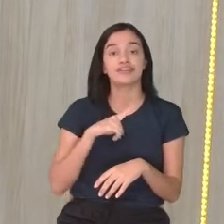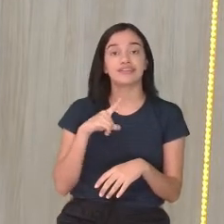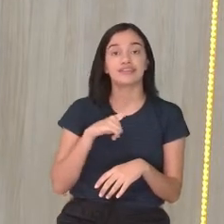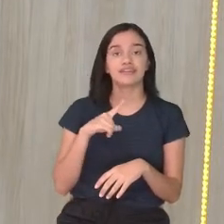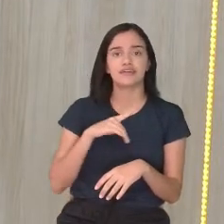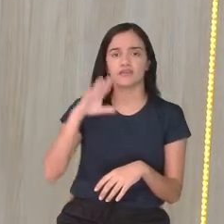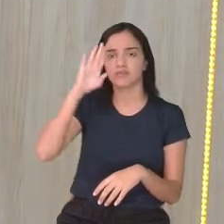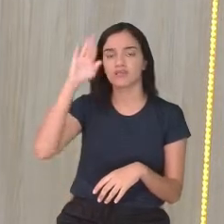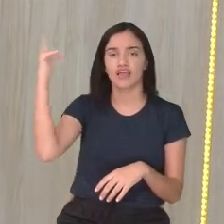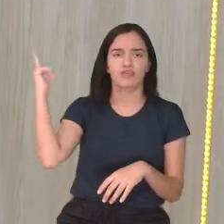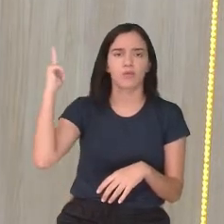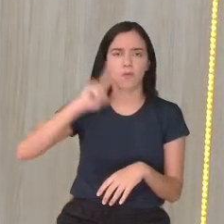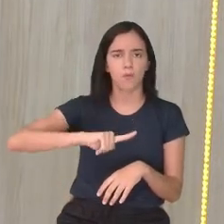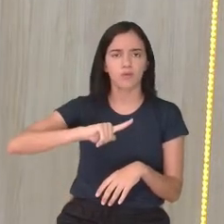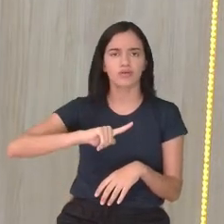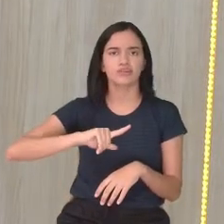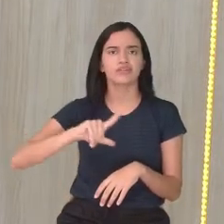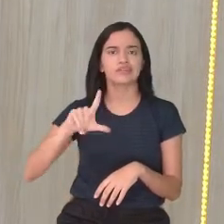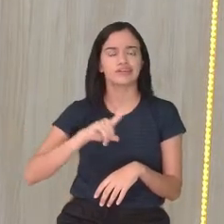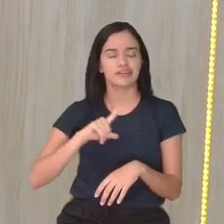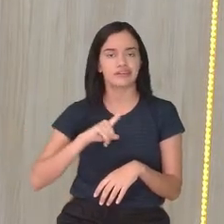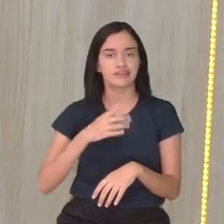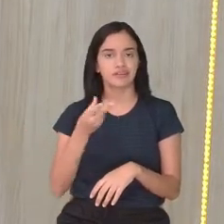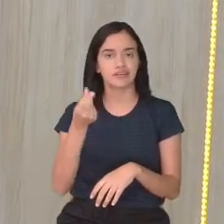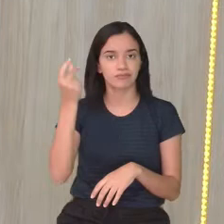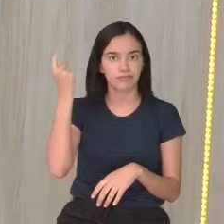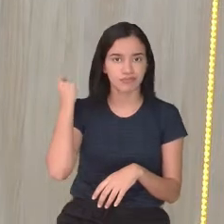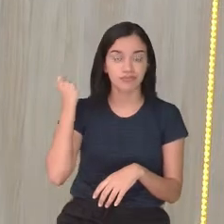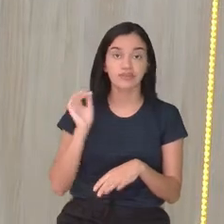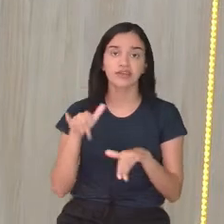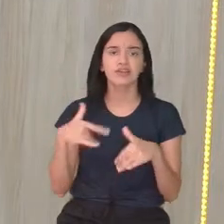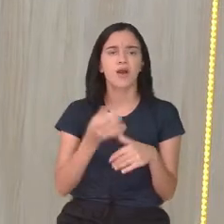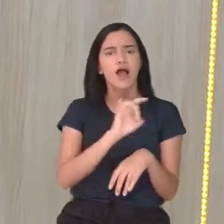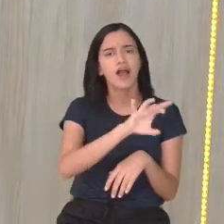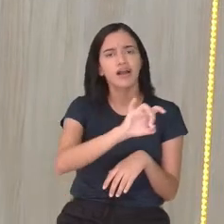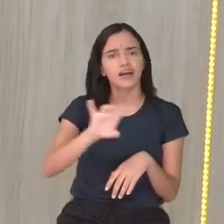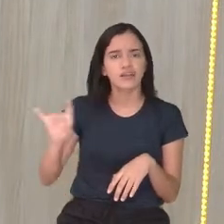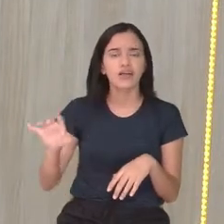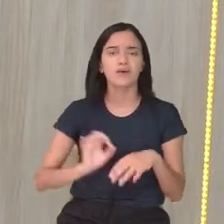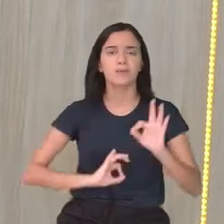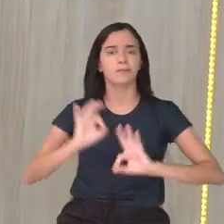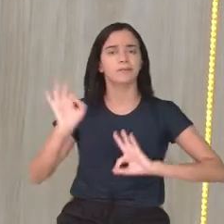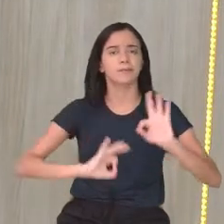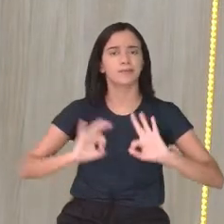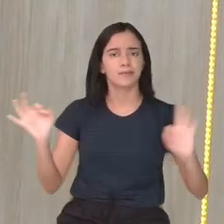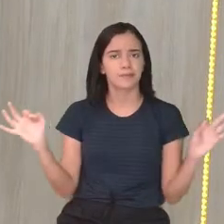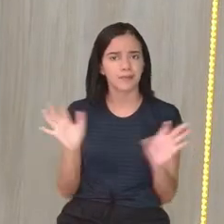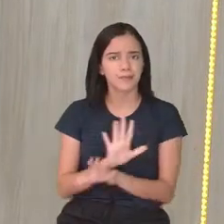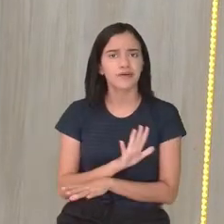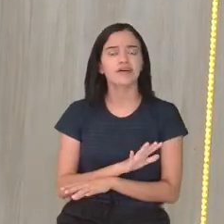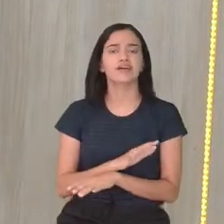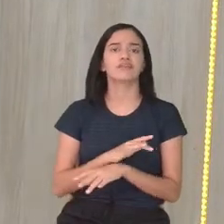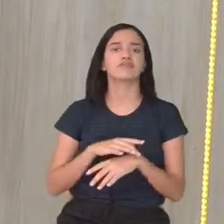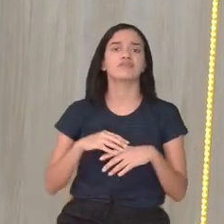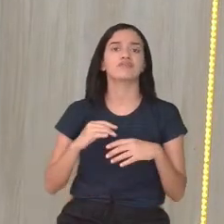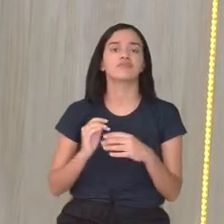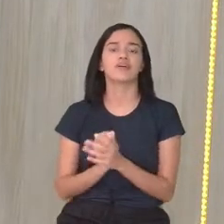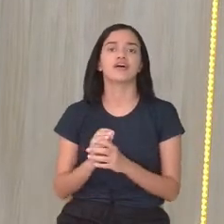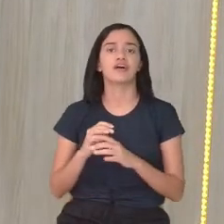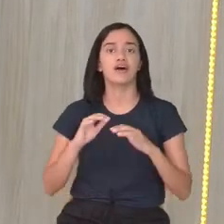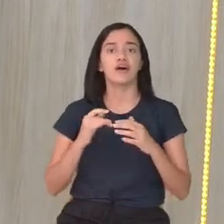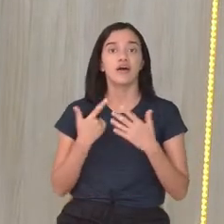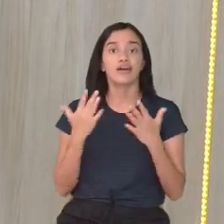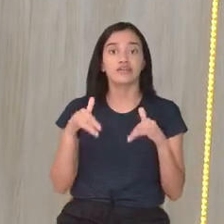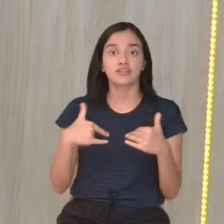essa conquista ali que existia. Então, cada um preparava o seu exército ali através dos exercícios,